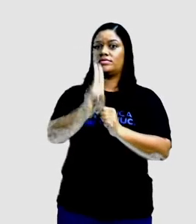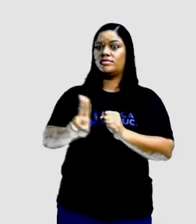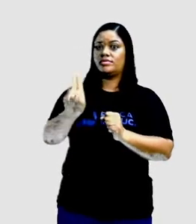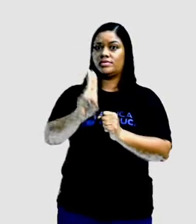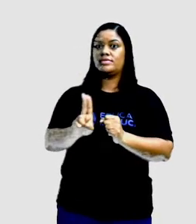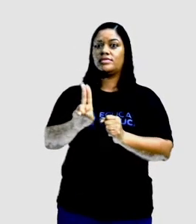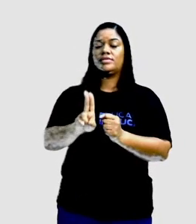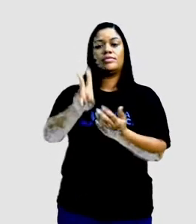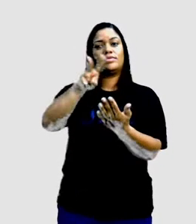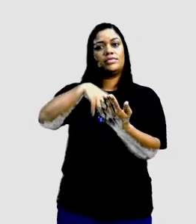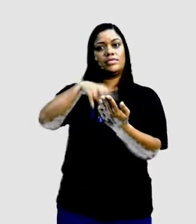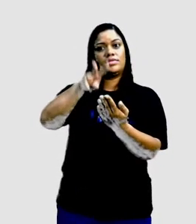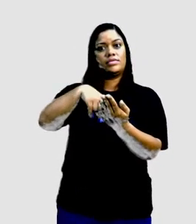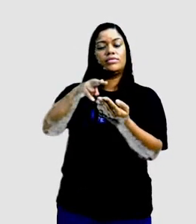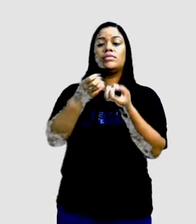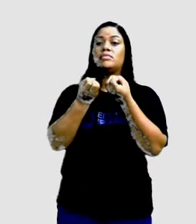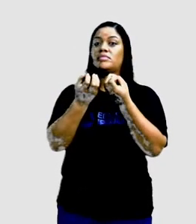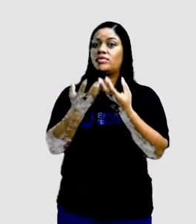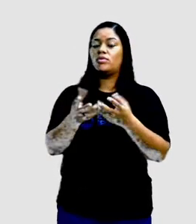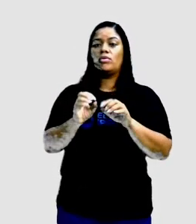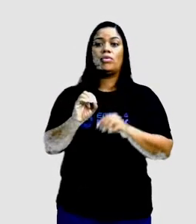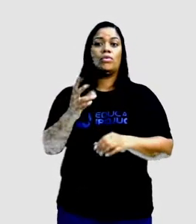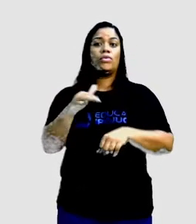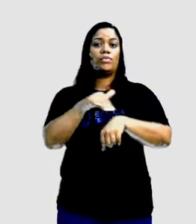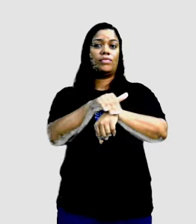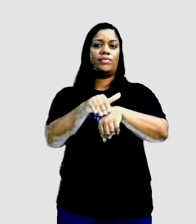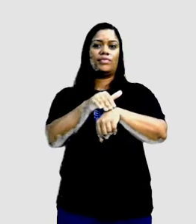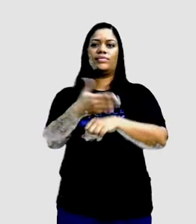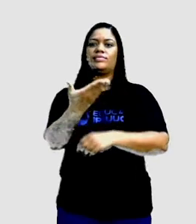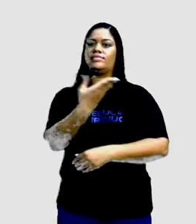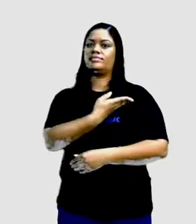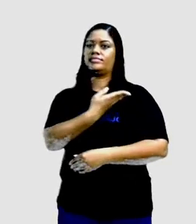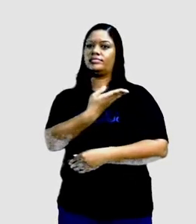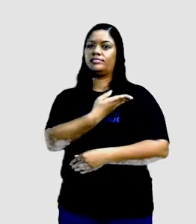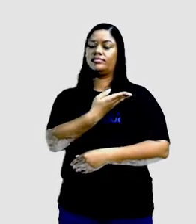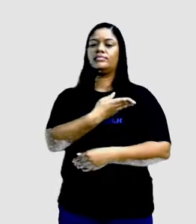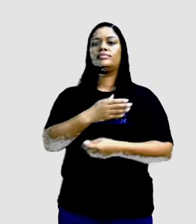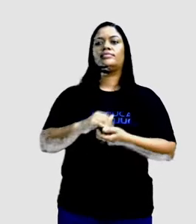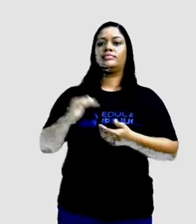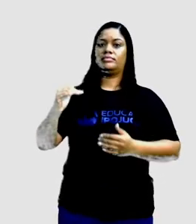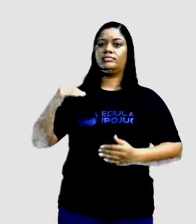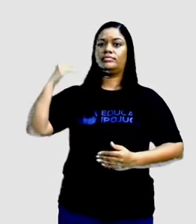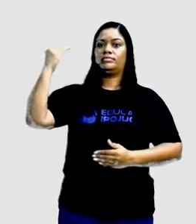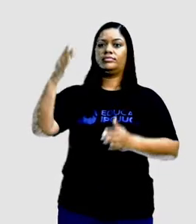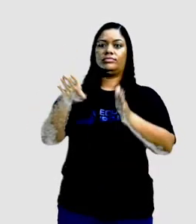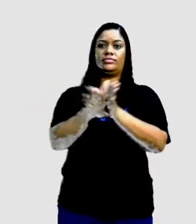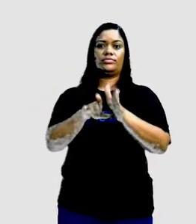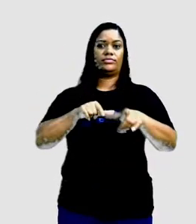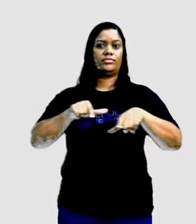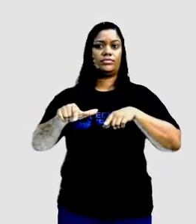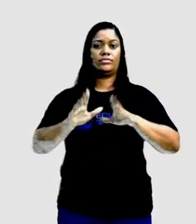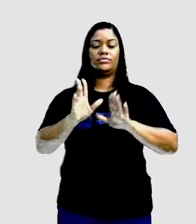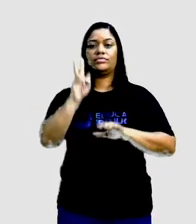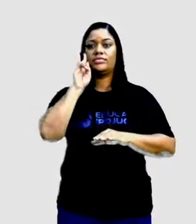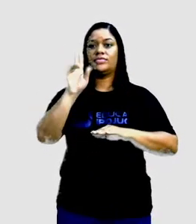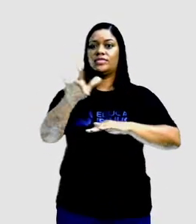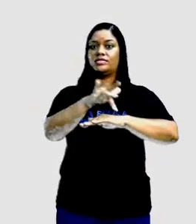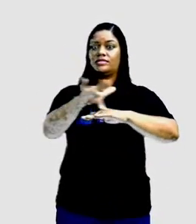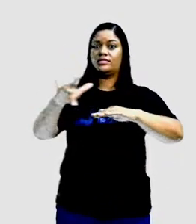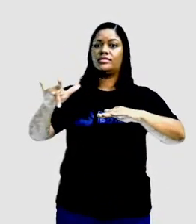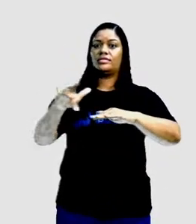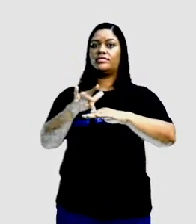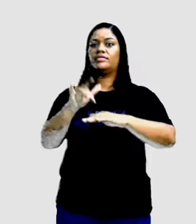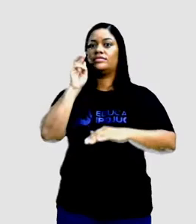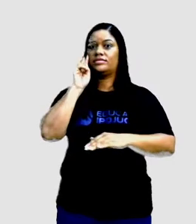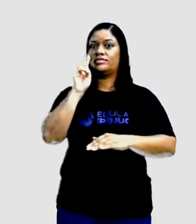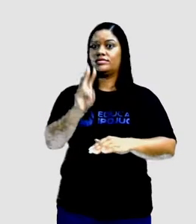utilizados para uma leitura de bons livros ou para uma conversa com os amigos. Adultos chegam do trabalho já vão conferir as últimas